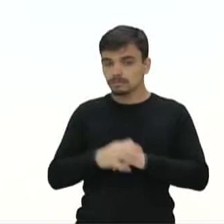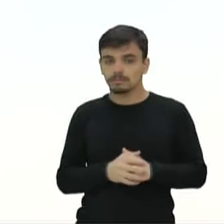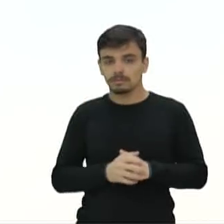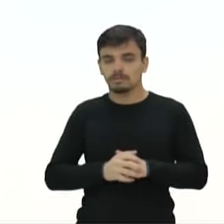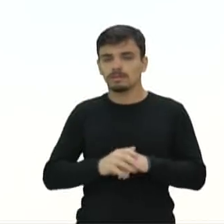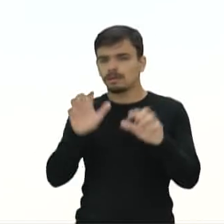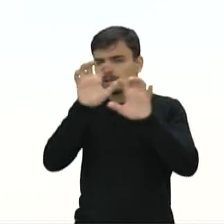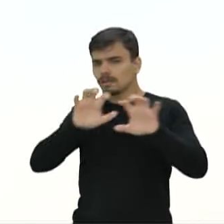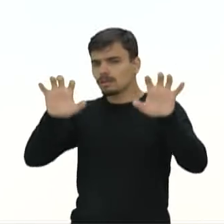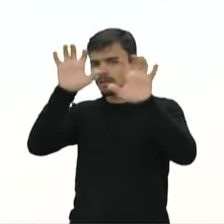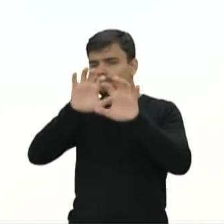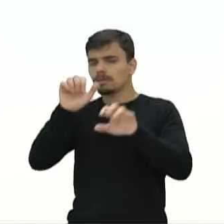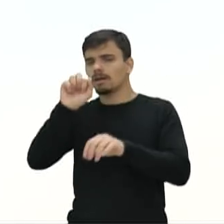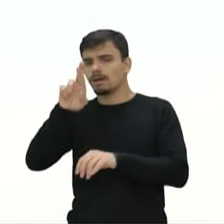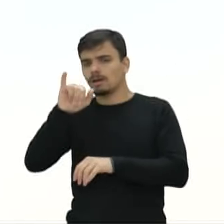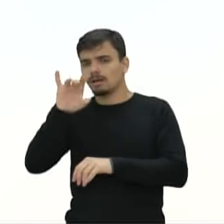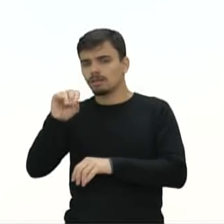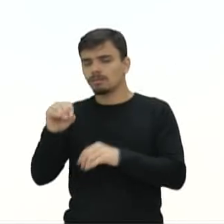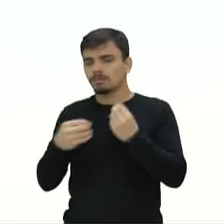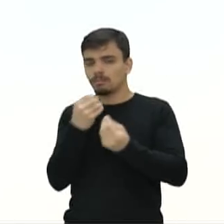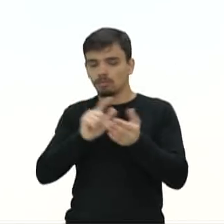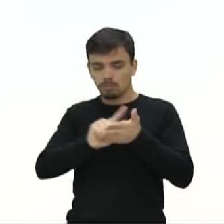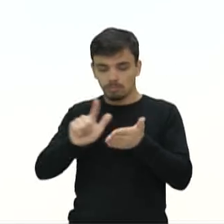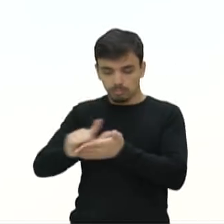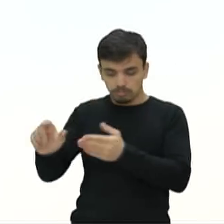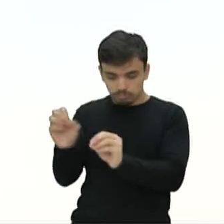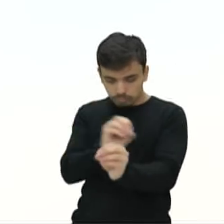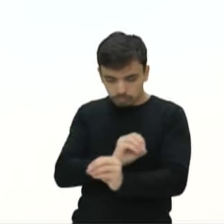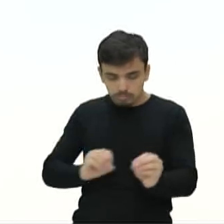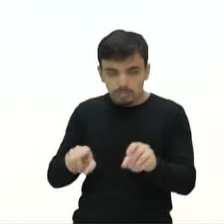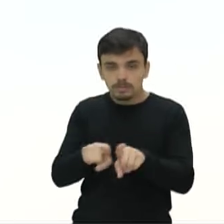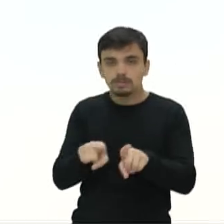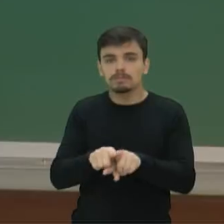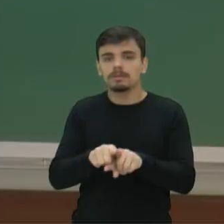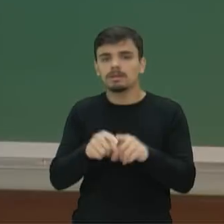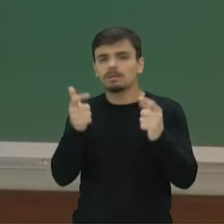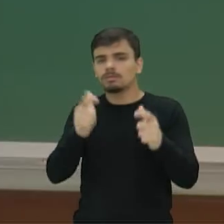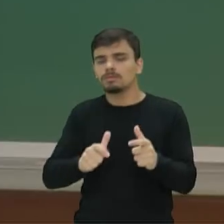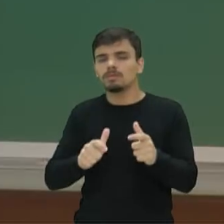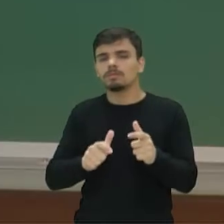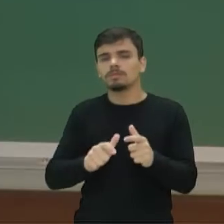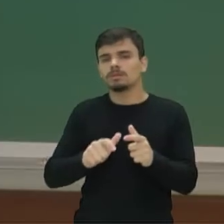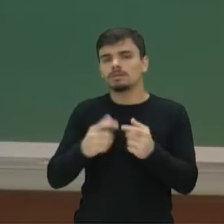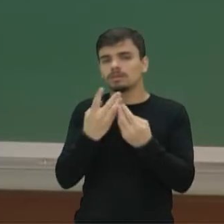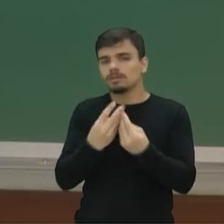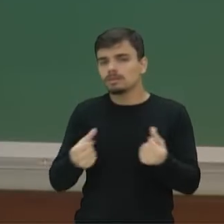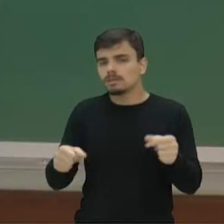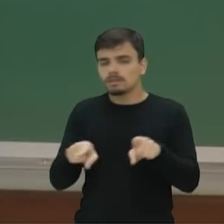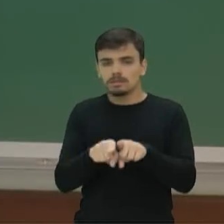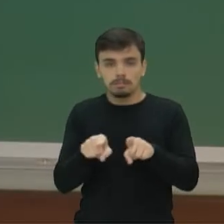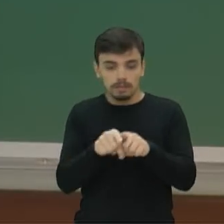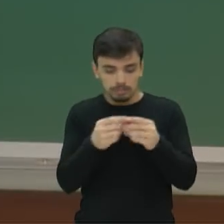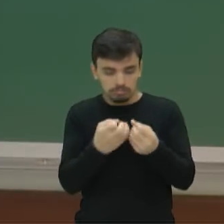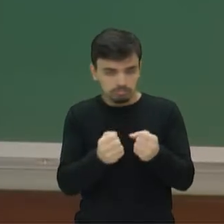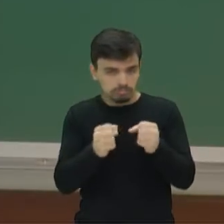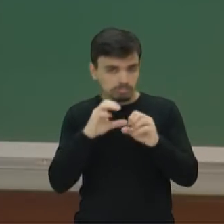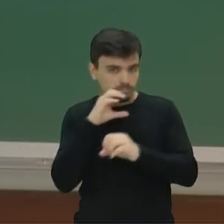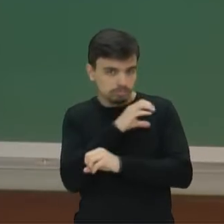clima árido e a técnica rudimentar de limpeza do solo. Então, locais de clima seco, clima